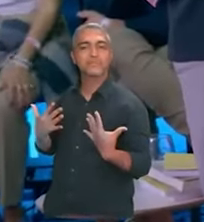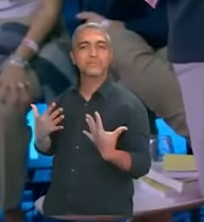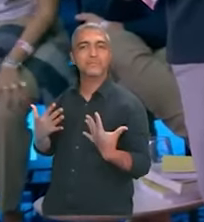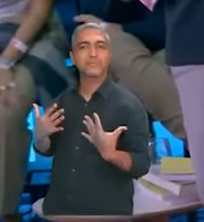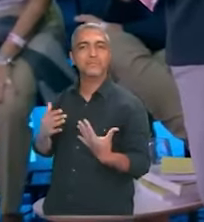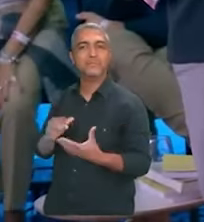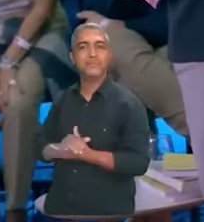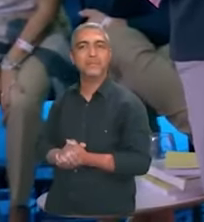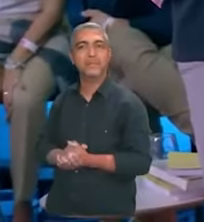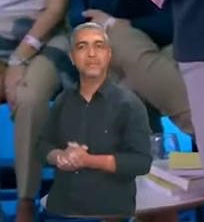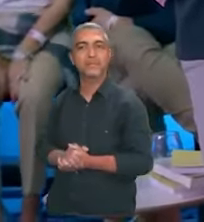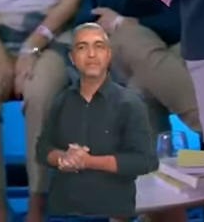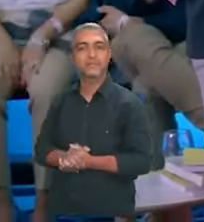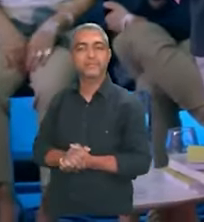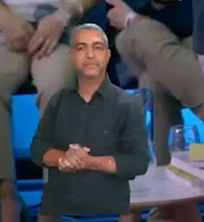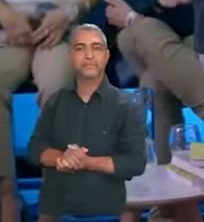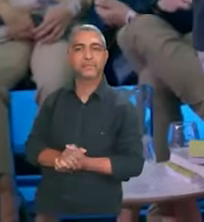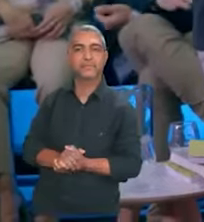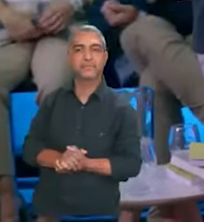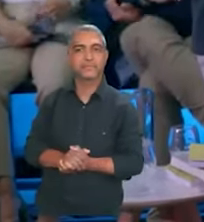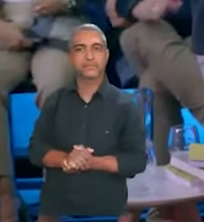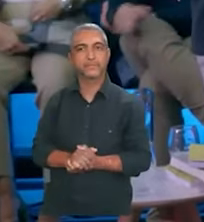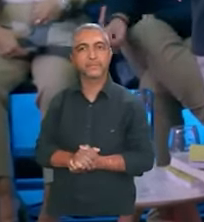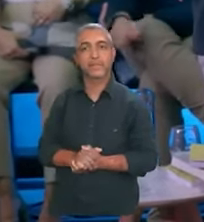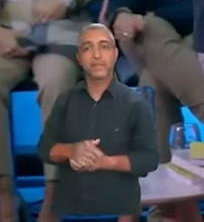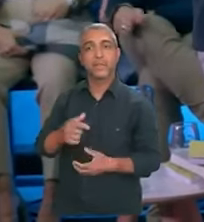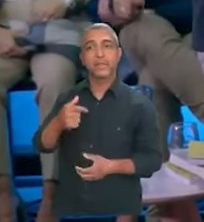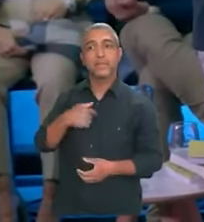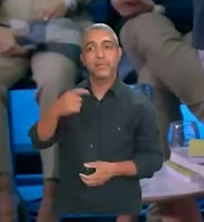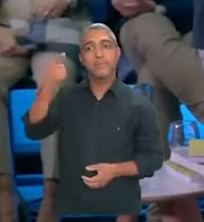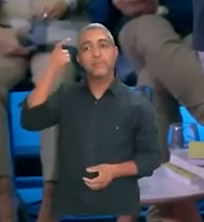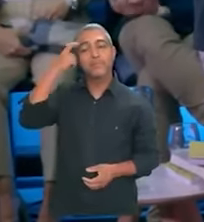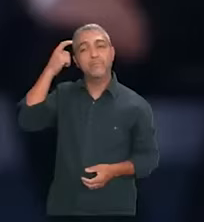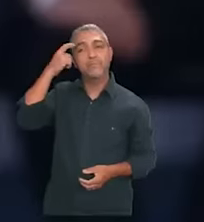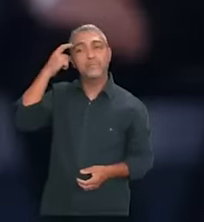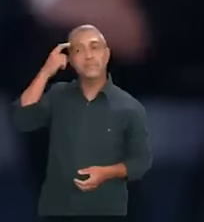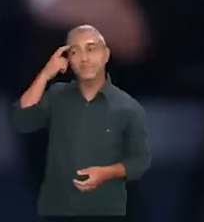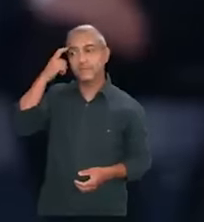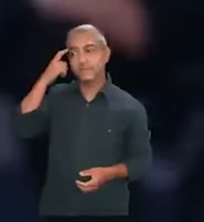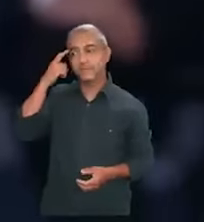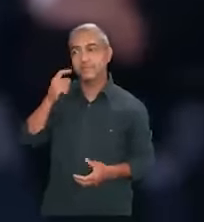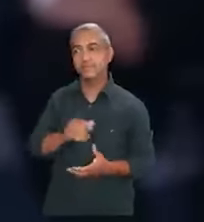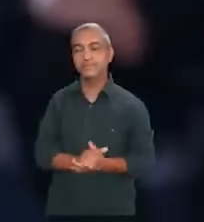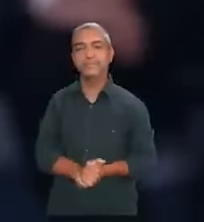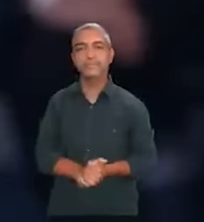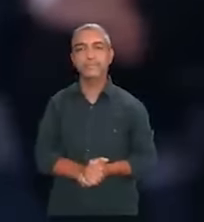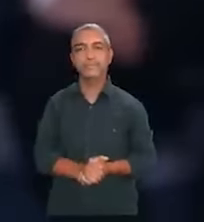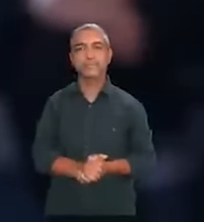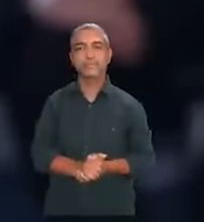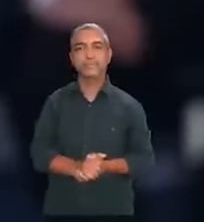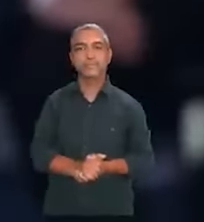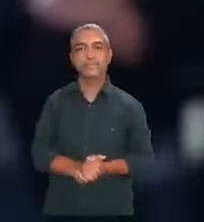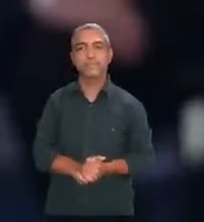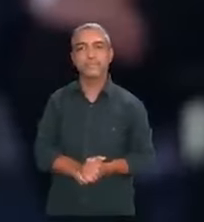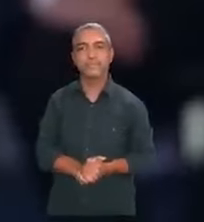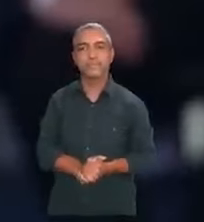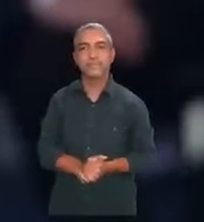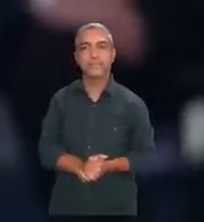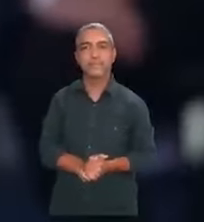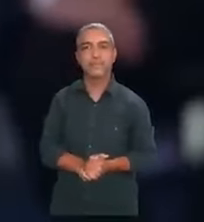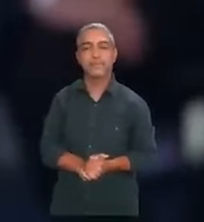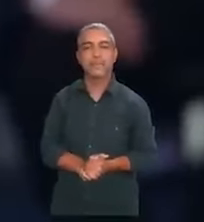eu isso gerava uma crise enorme na minha vida até que chegou um momento que Deus falou Olha se você não tiver dinheiro você vai